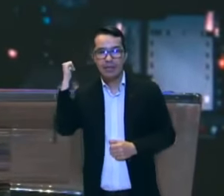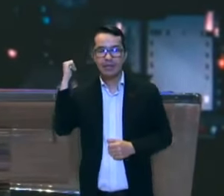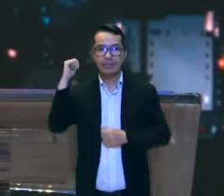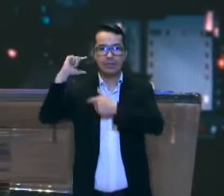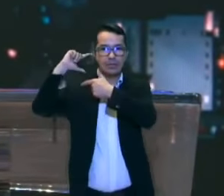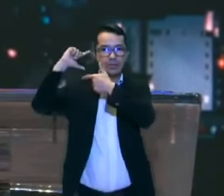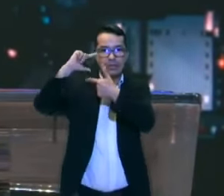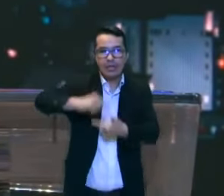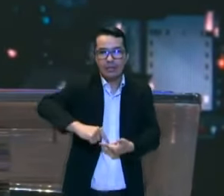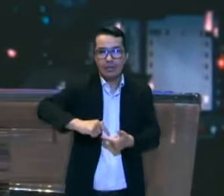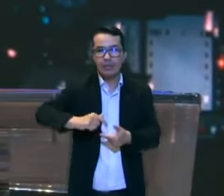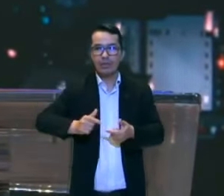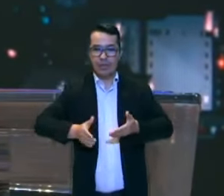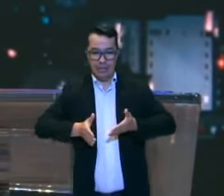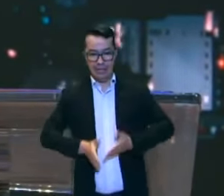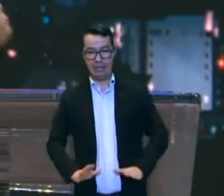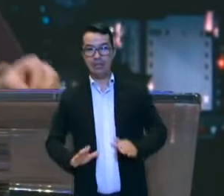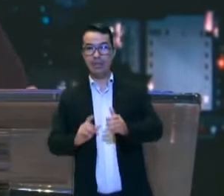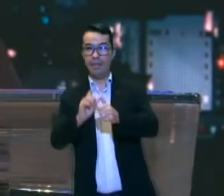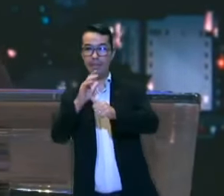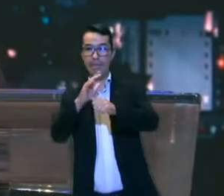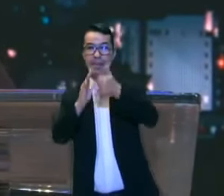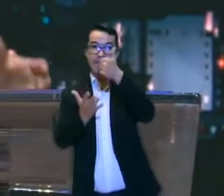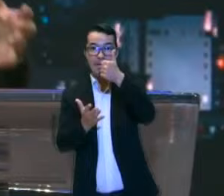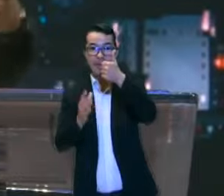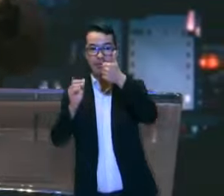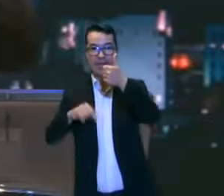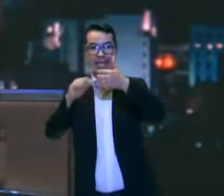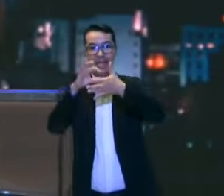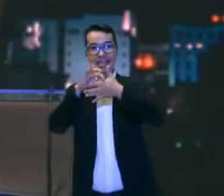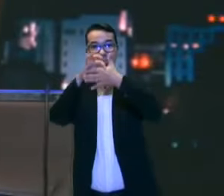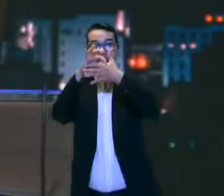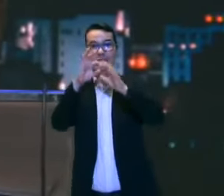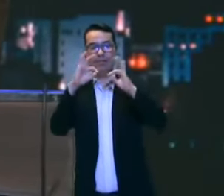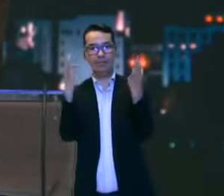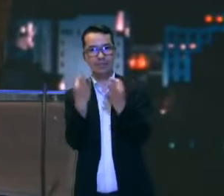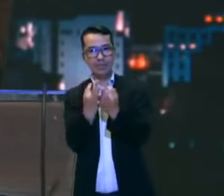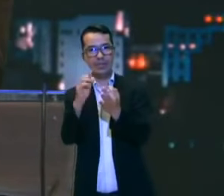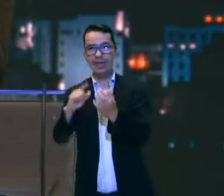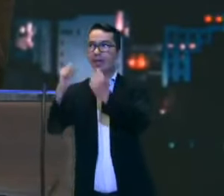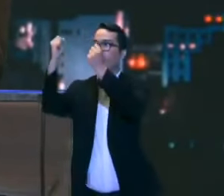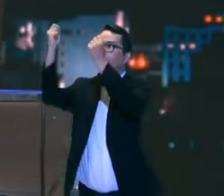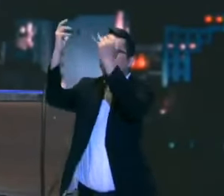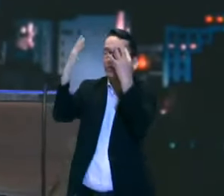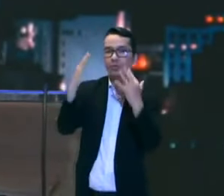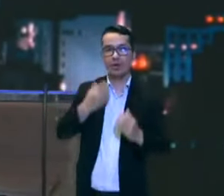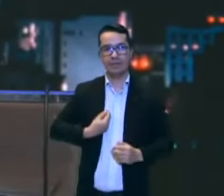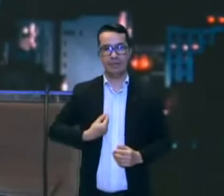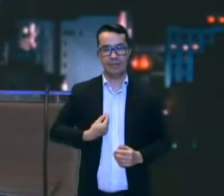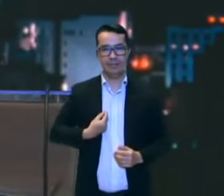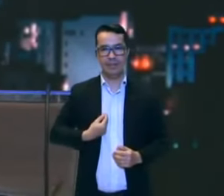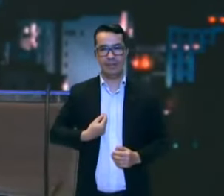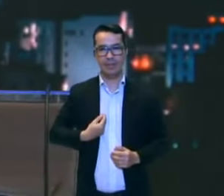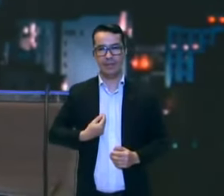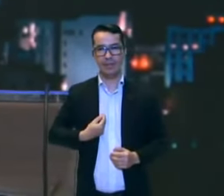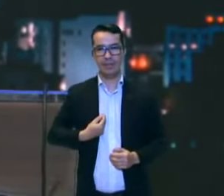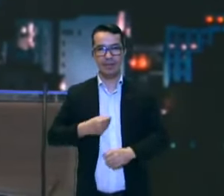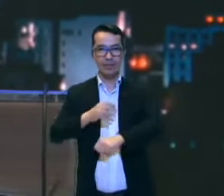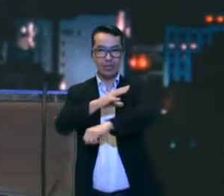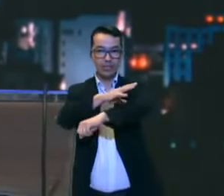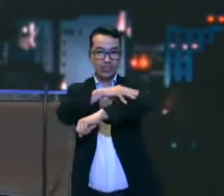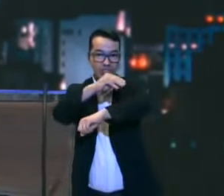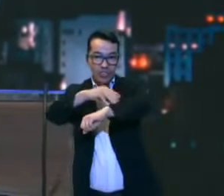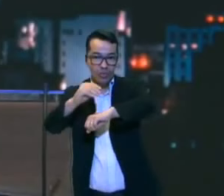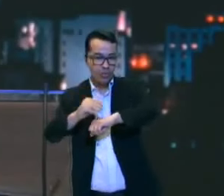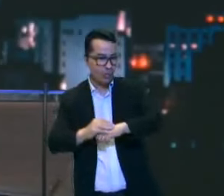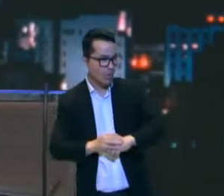irmão. Mas a bênção de Deus de liderar a família, ele abre mão. Por causa de um prato de sopa, porque